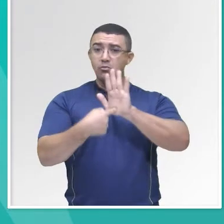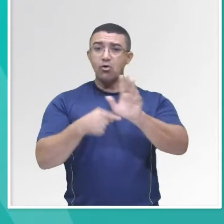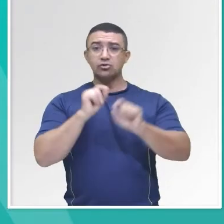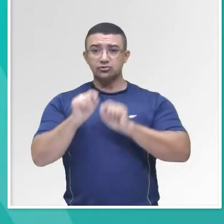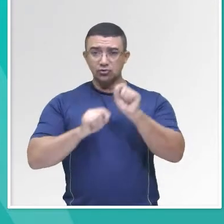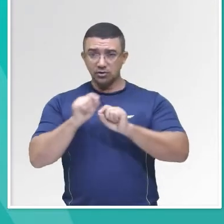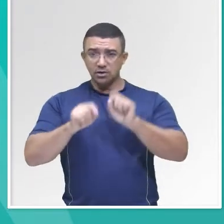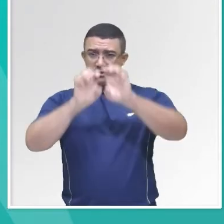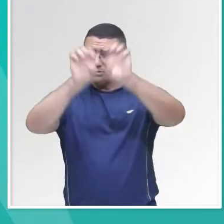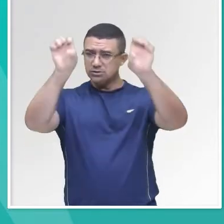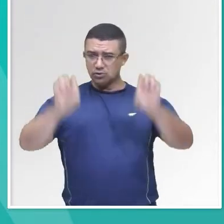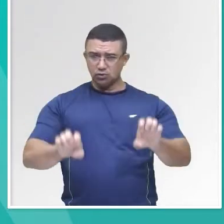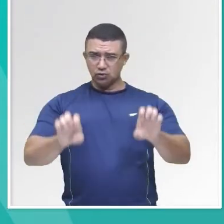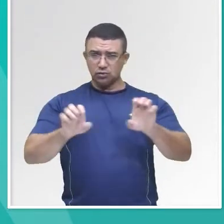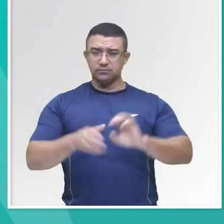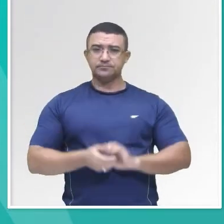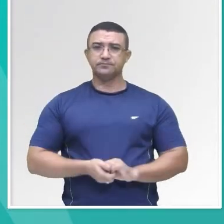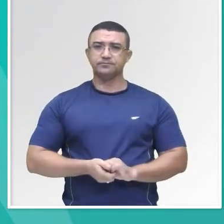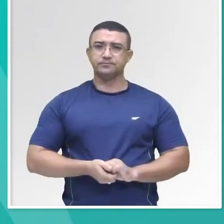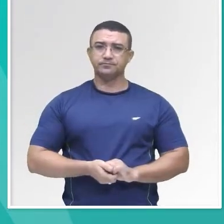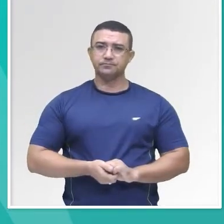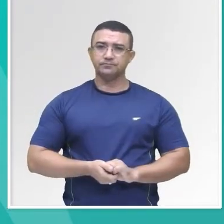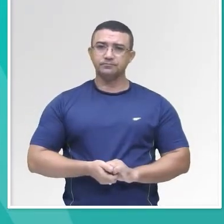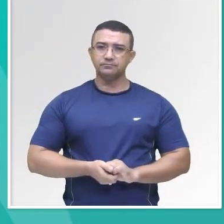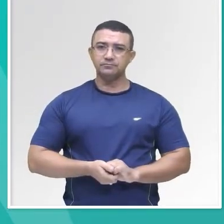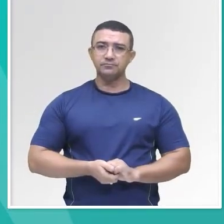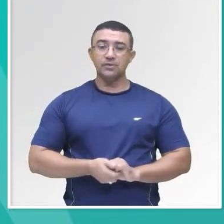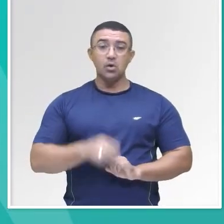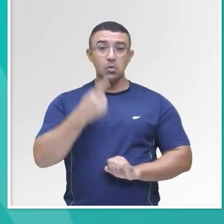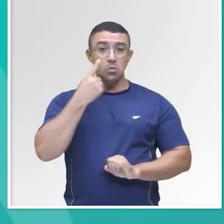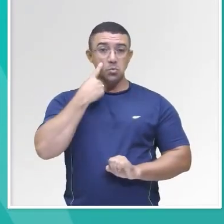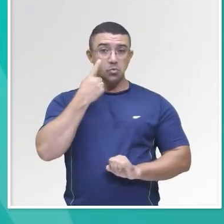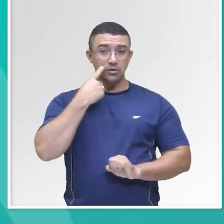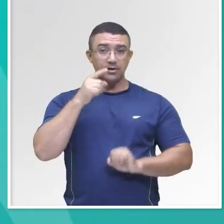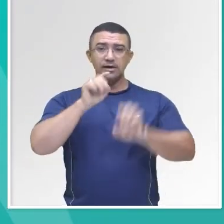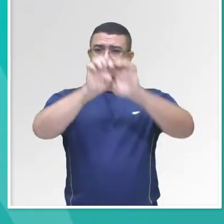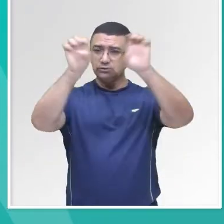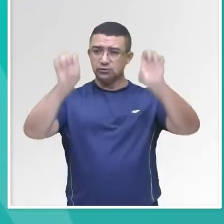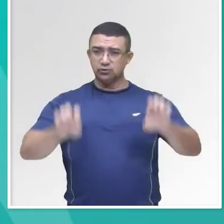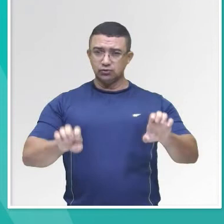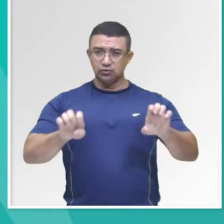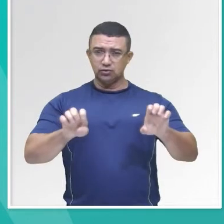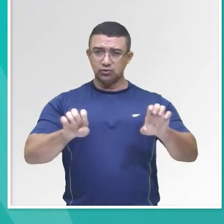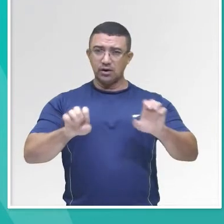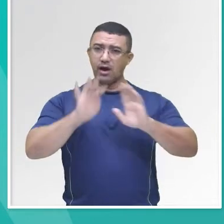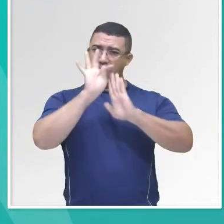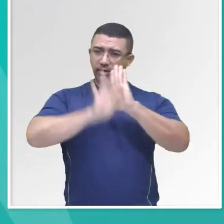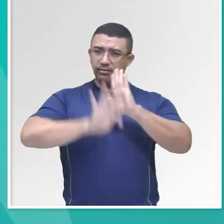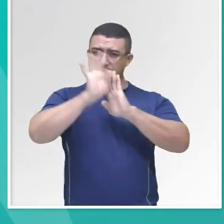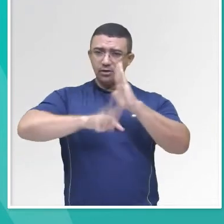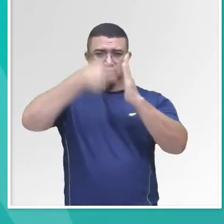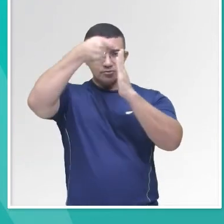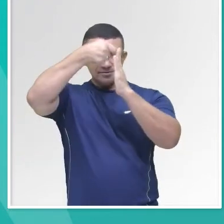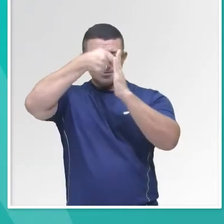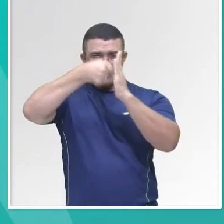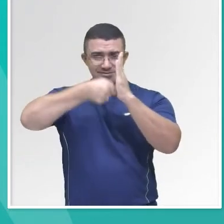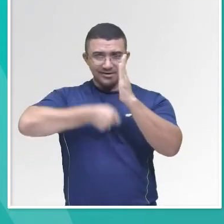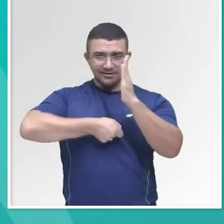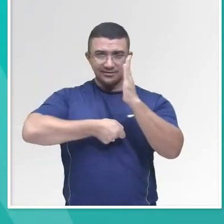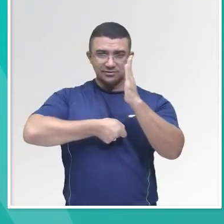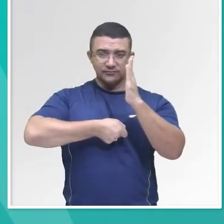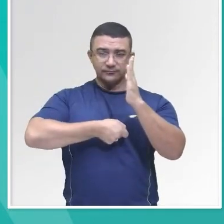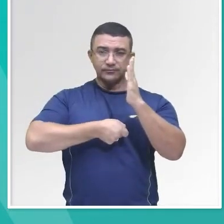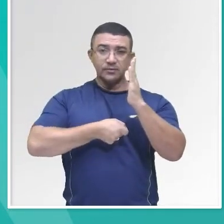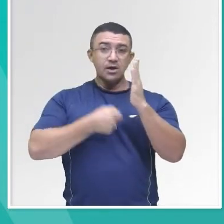uma estrutura. Então nós vamos observar aqui, ó, o texto dissertativo, nós